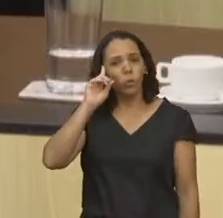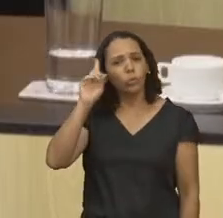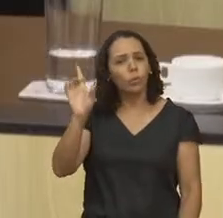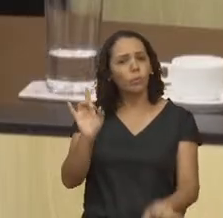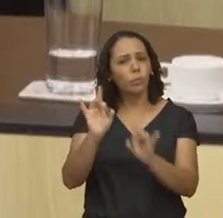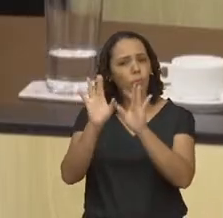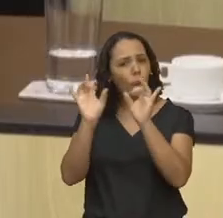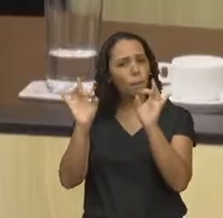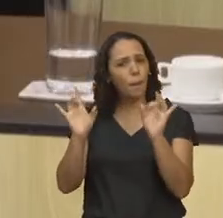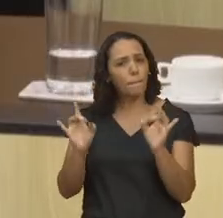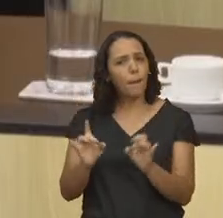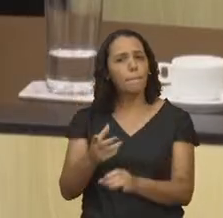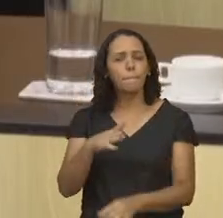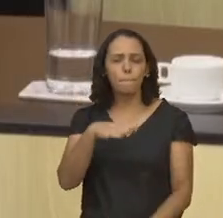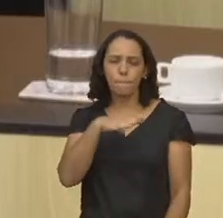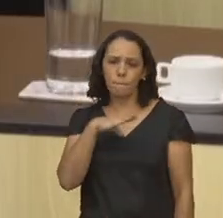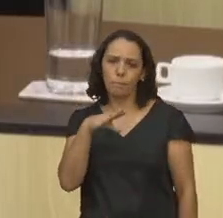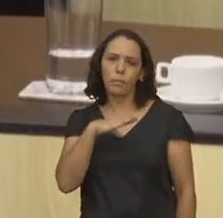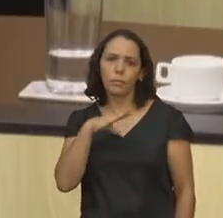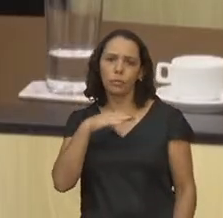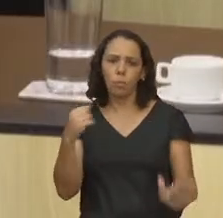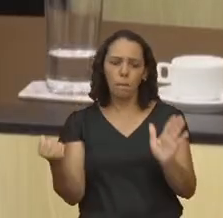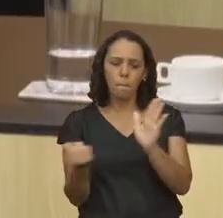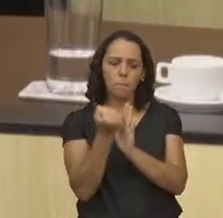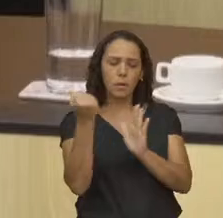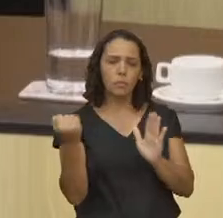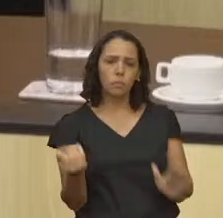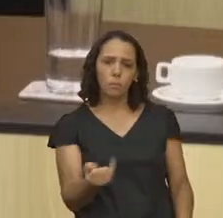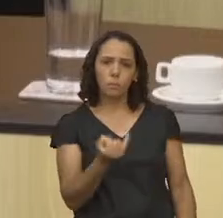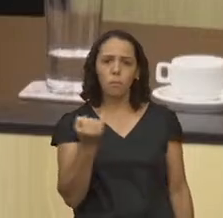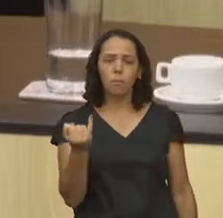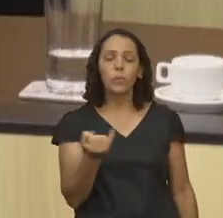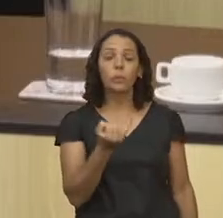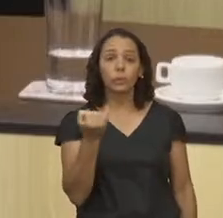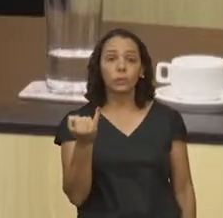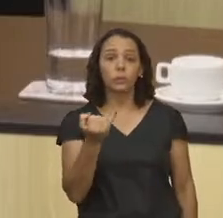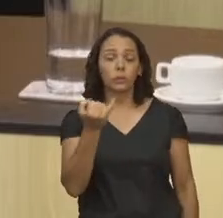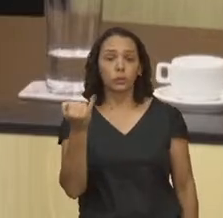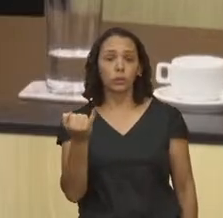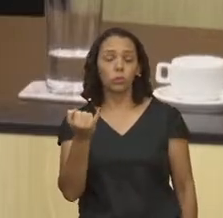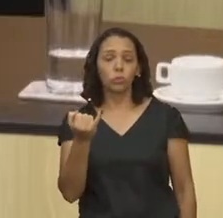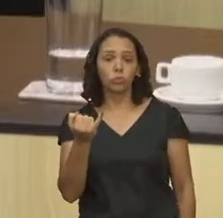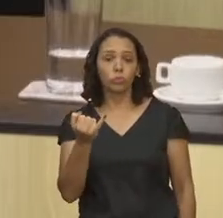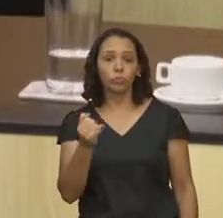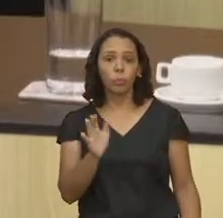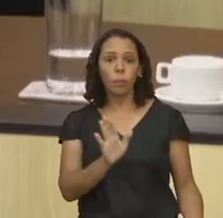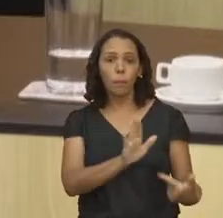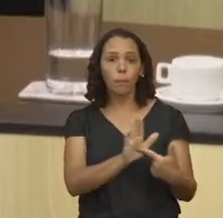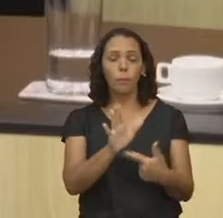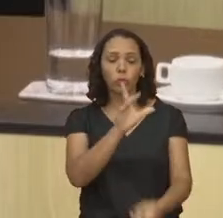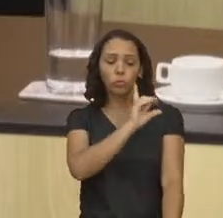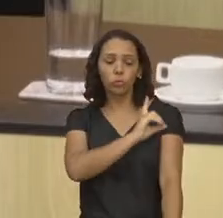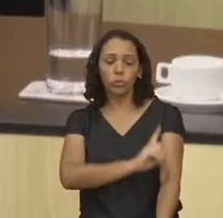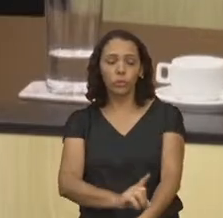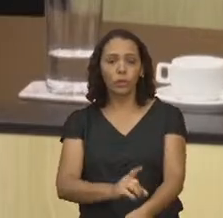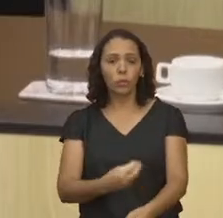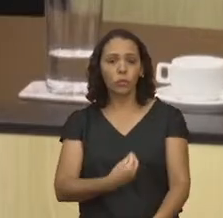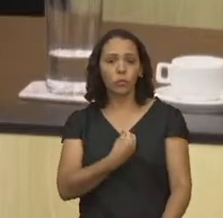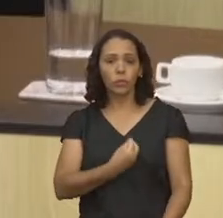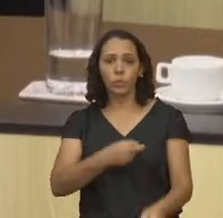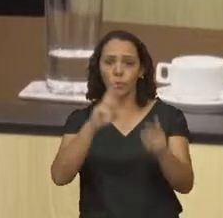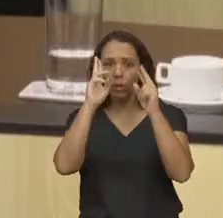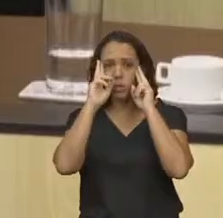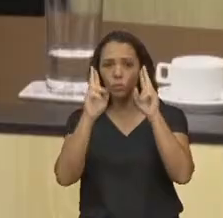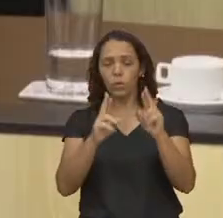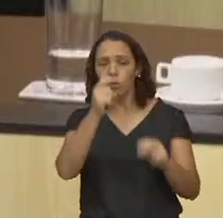Jacareí, né? É um dia de um marco importante que a gente vai dar aqui na cidade, visando a dignidade e o respeito à vida. Eu sou cristão